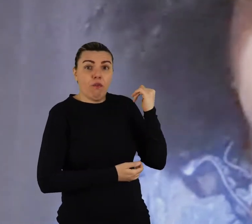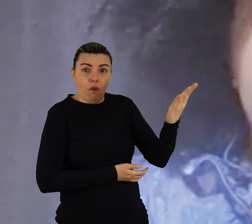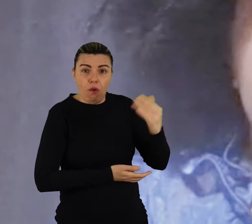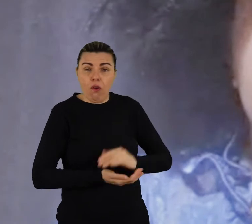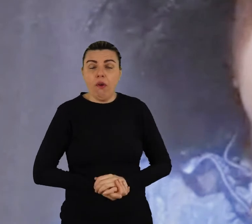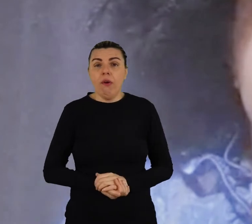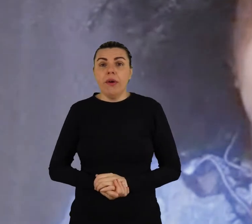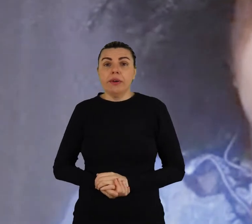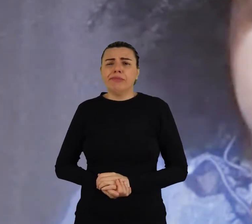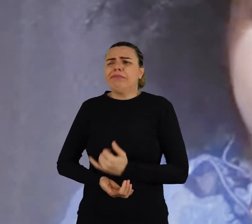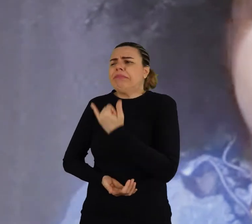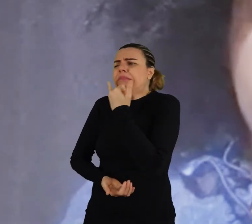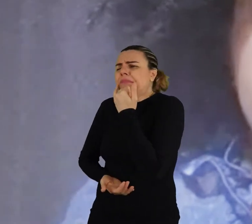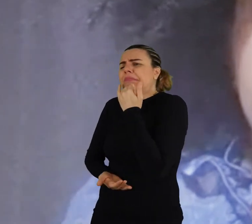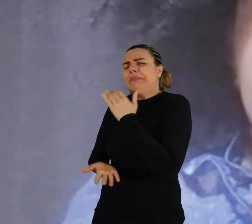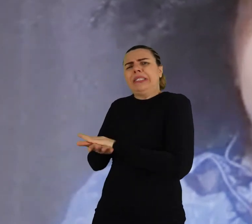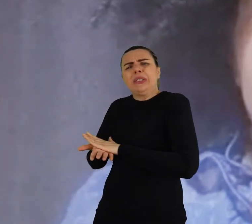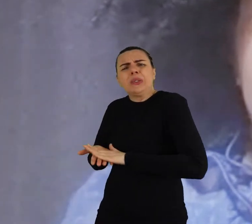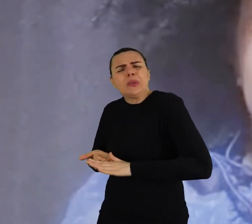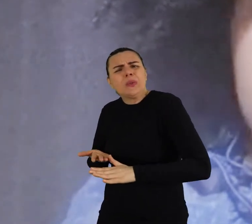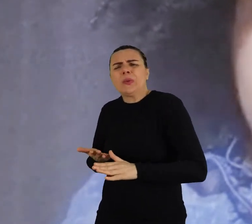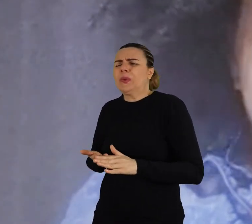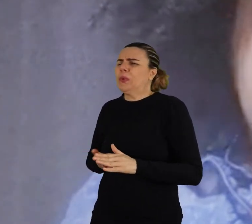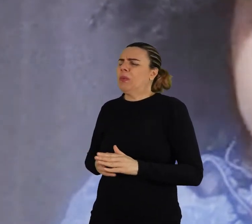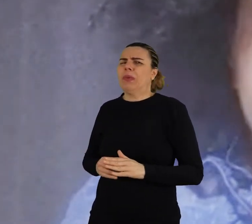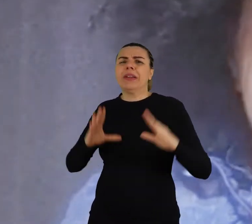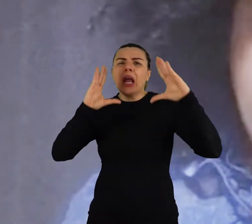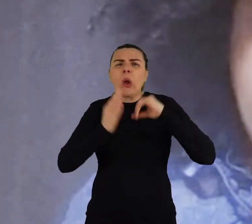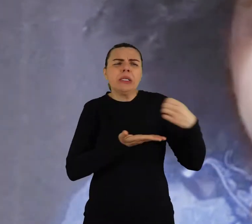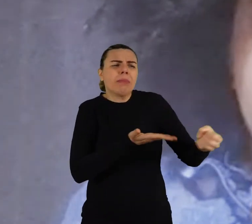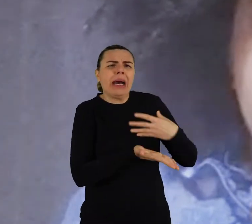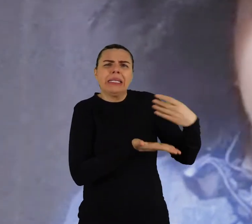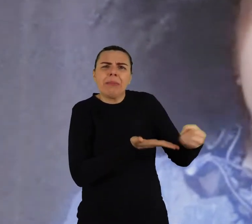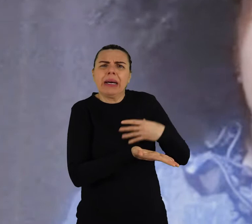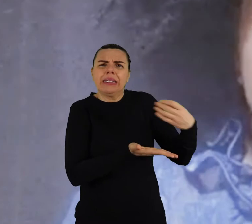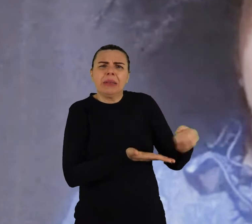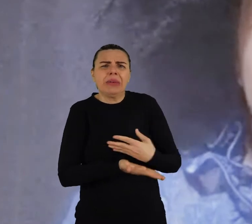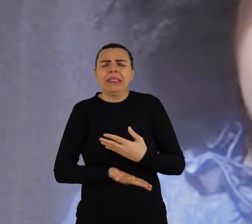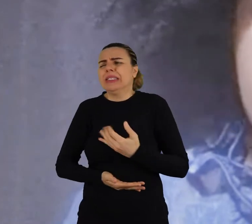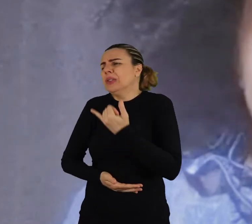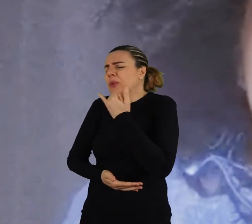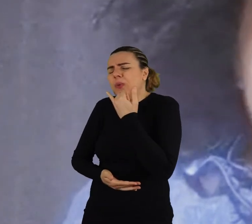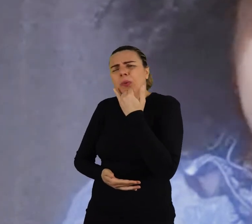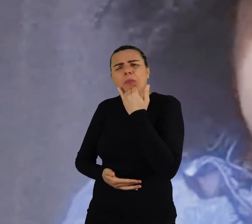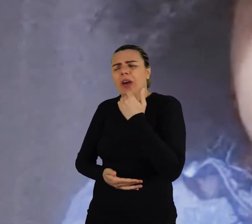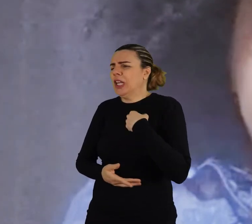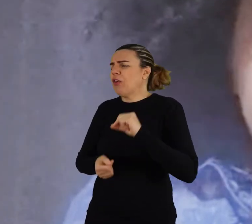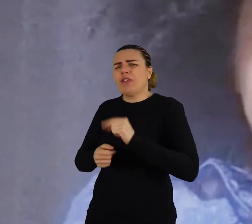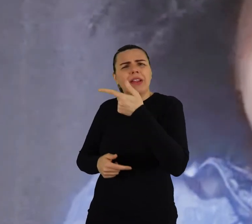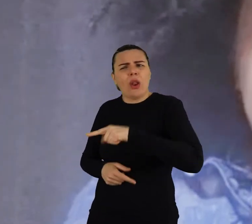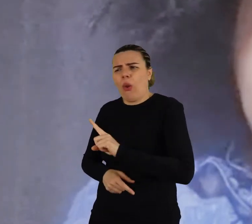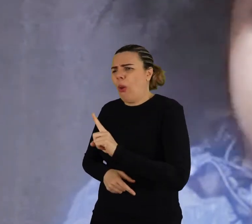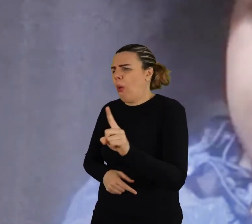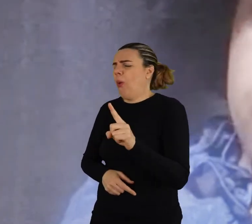fora, pedindo desculpas, a noite inteira me mandando mensagens, dizendo que isso nunca mais ia